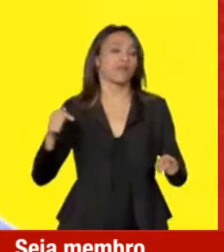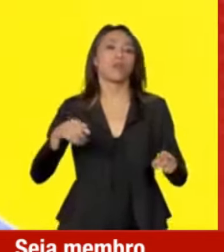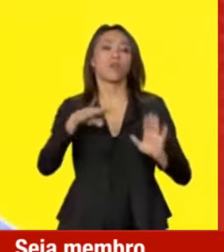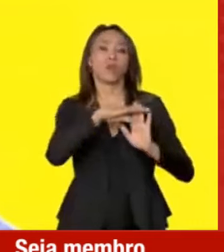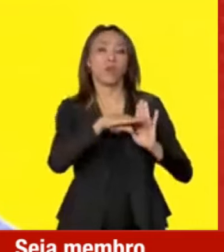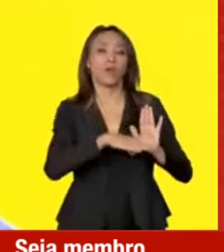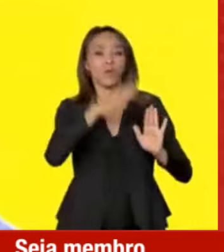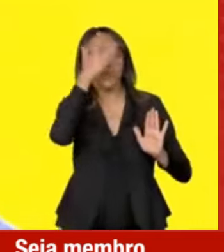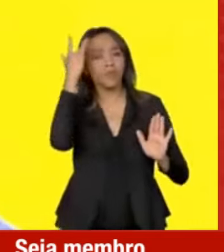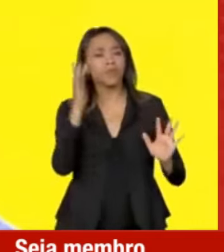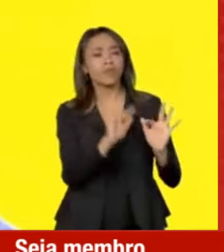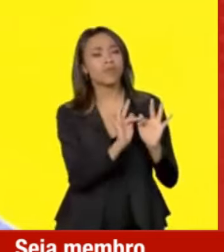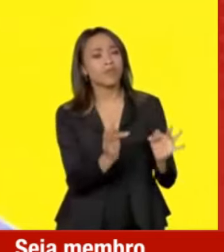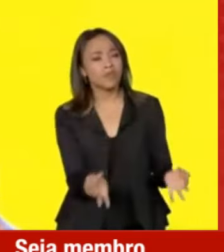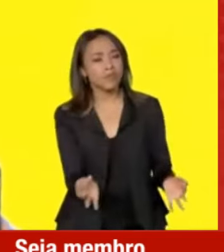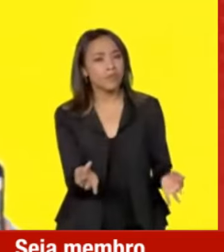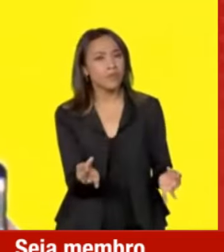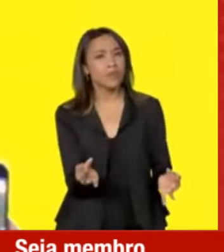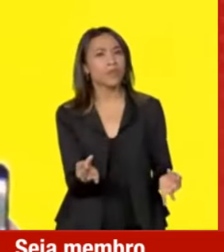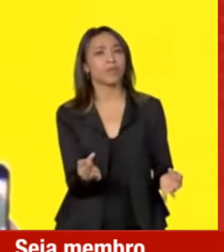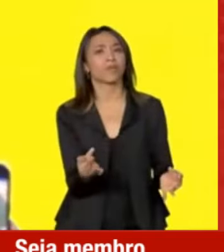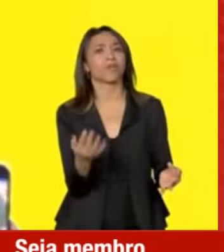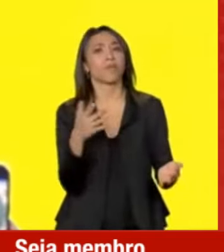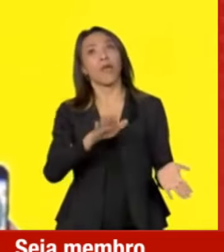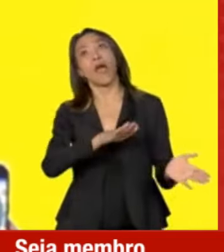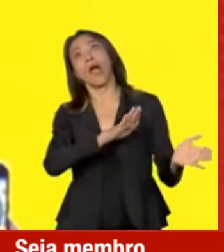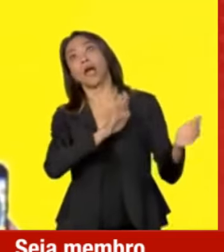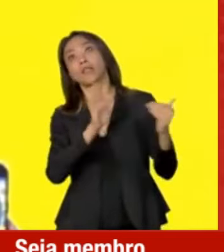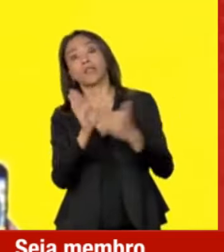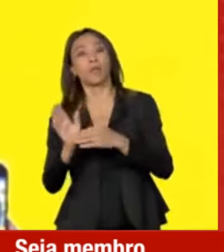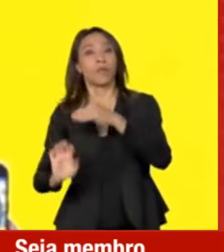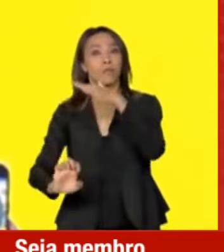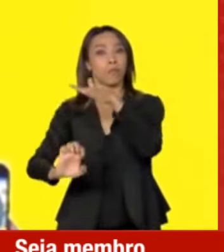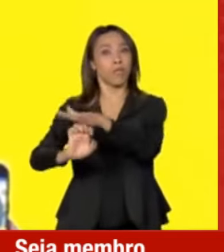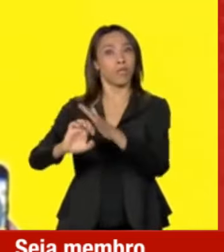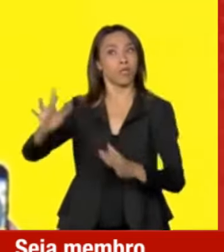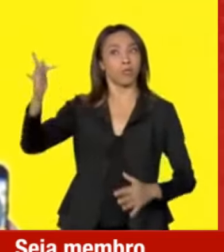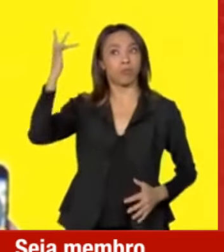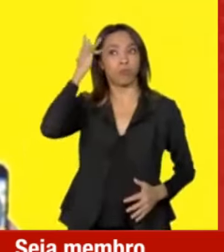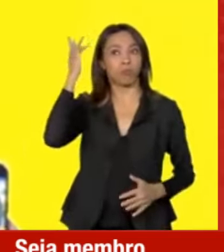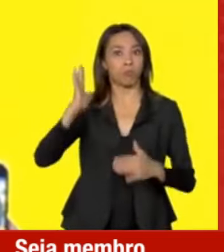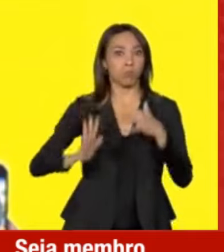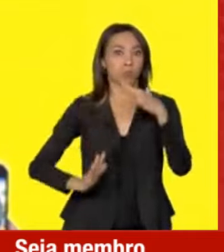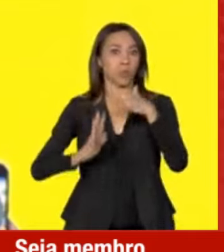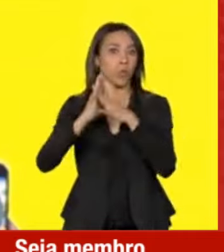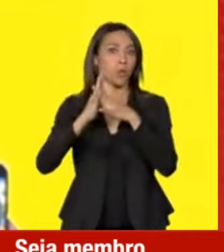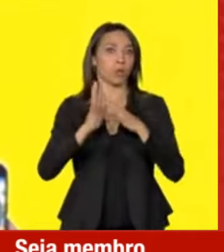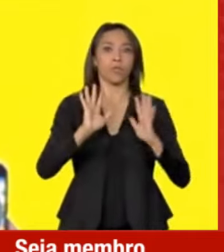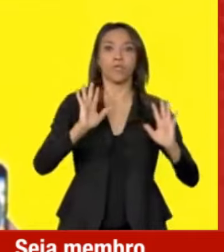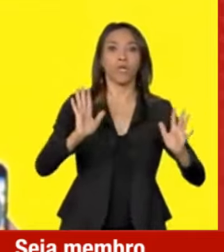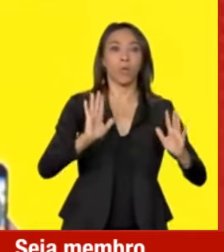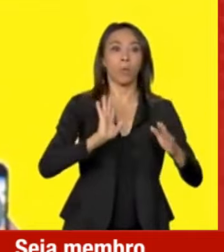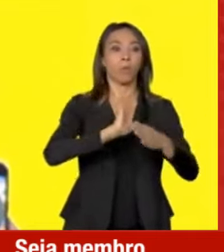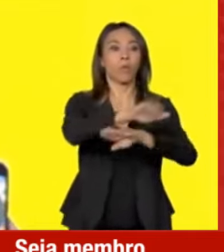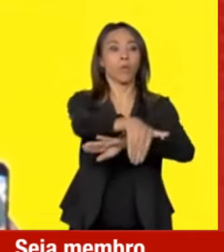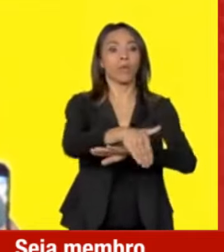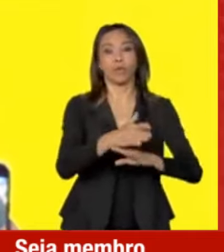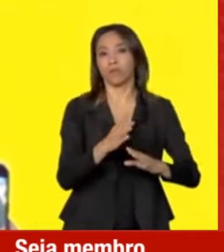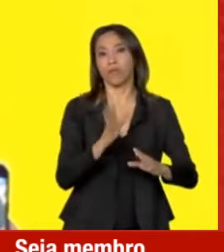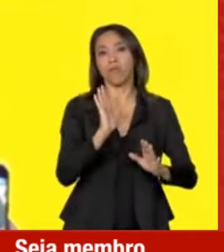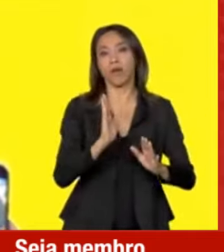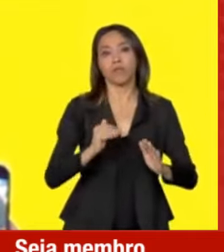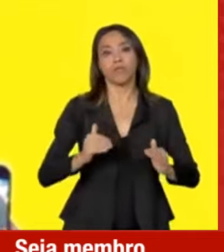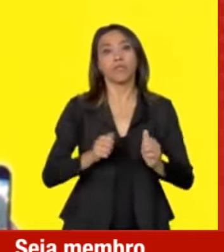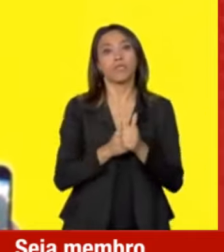né, ao empresário mais exitoso, sem pular etapas, para que o